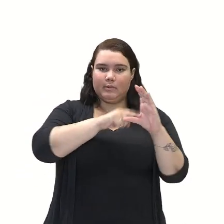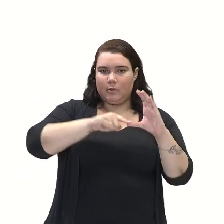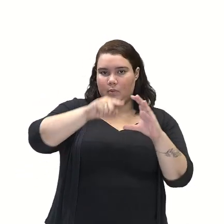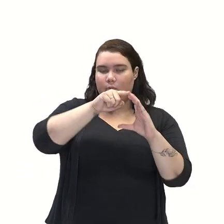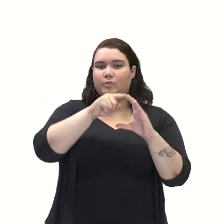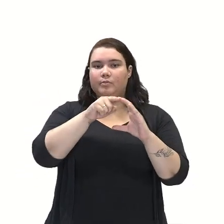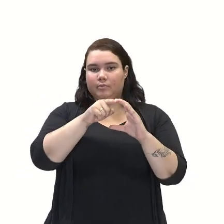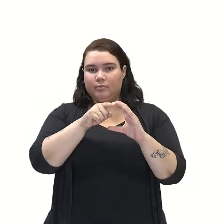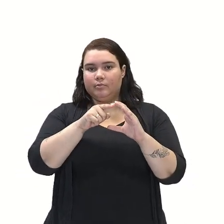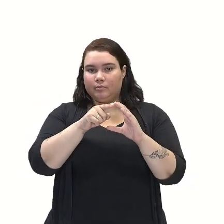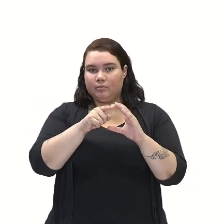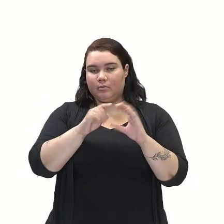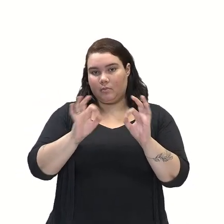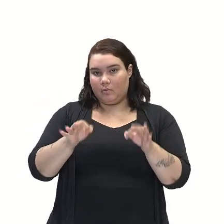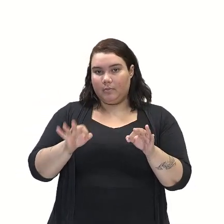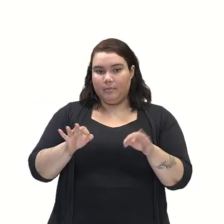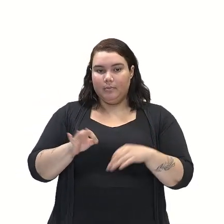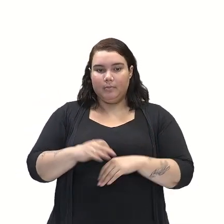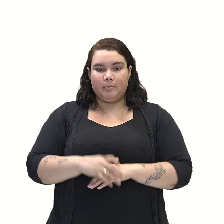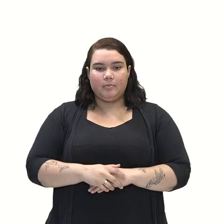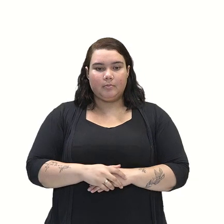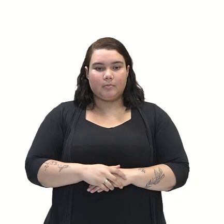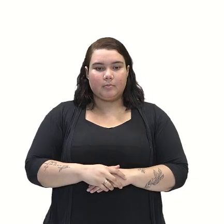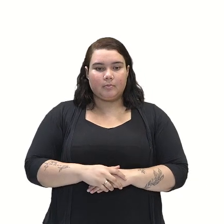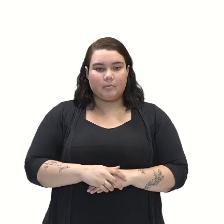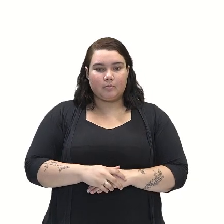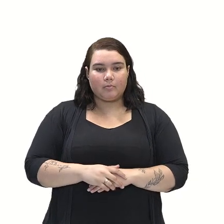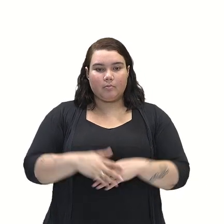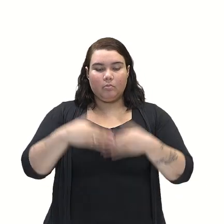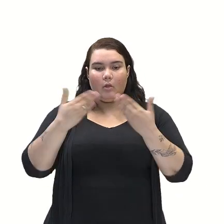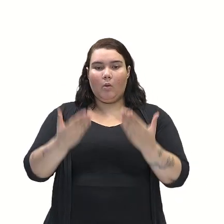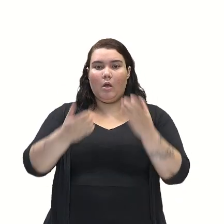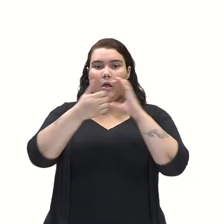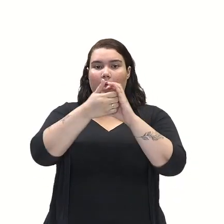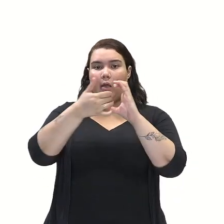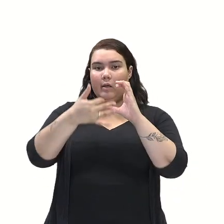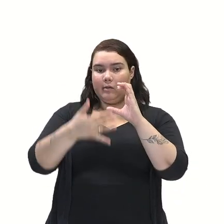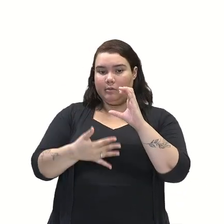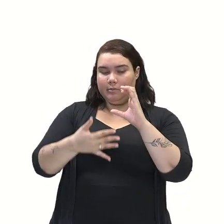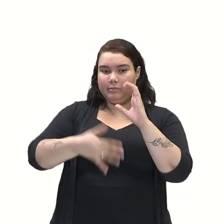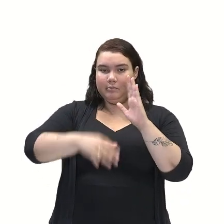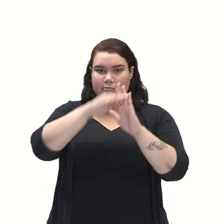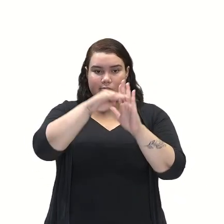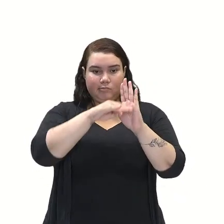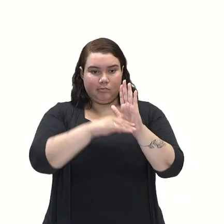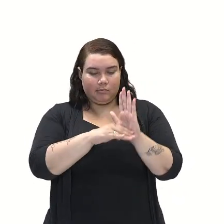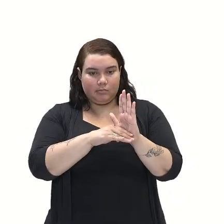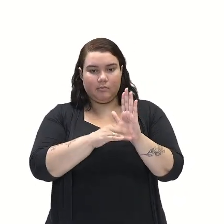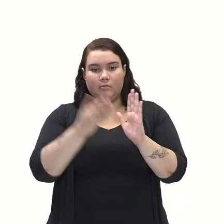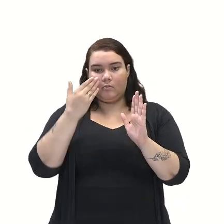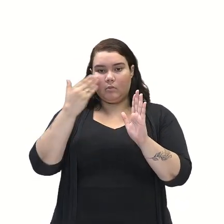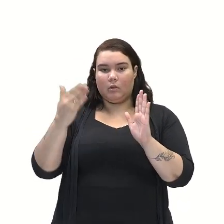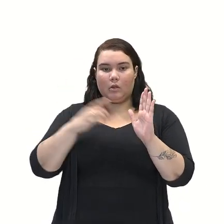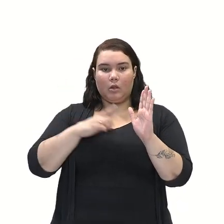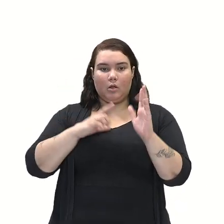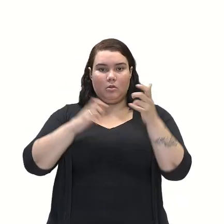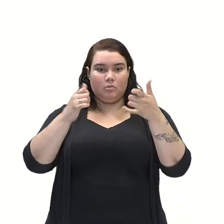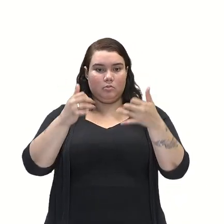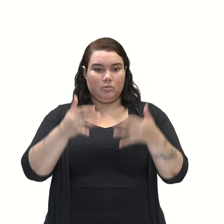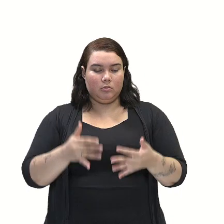é o que nós chamamos de círculo. Quais são os elementos? Observe que eu tenho, por definição,